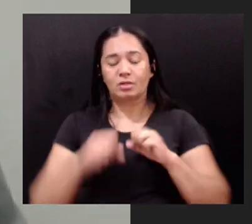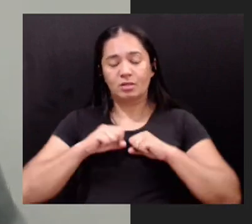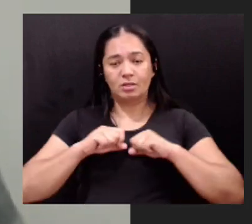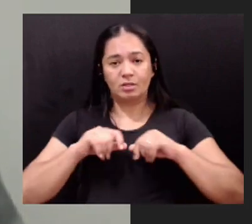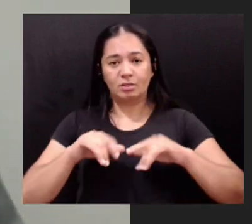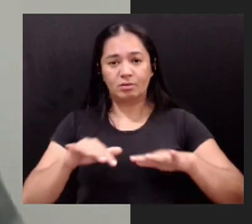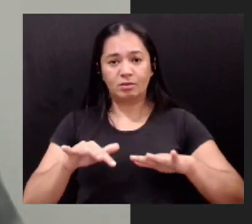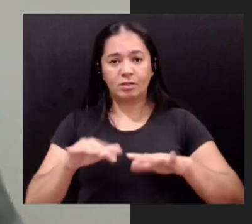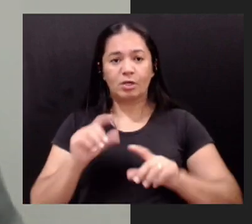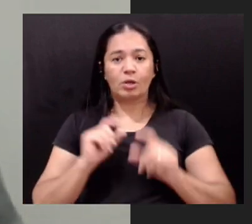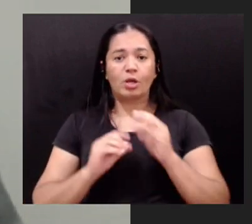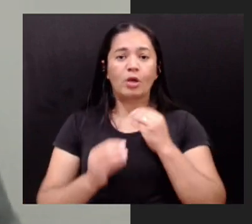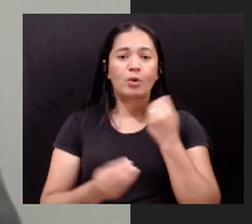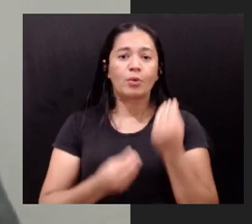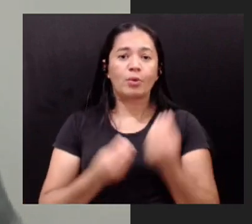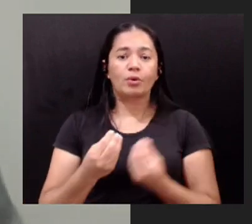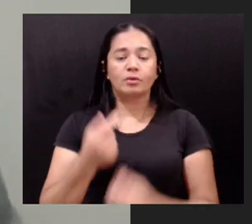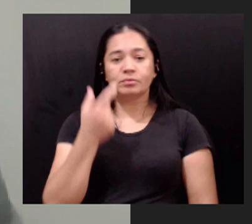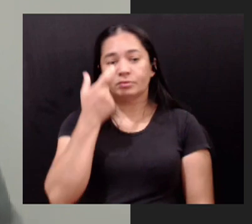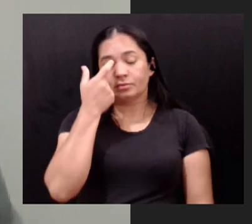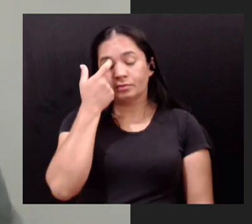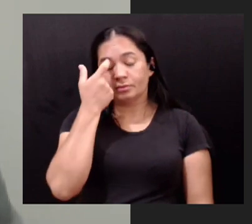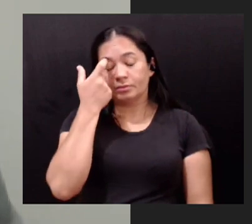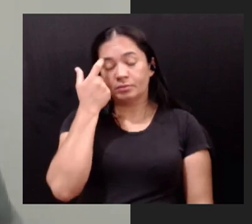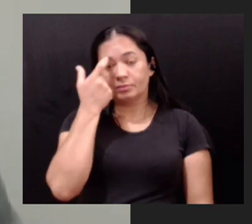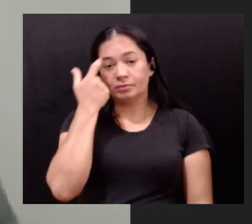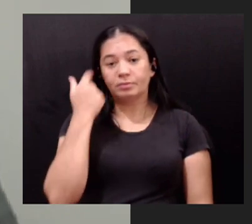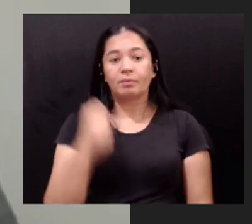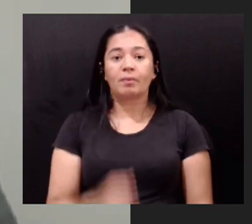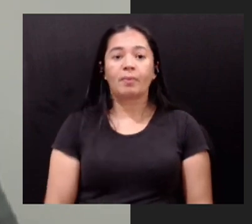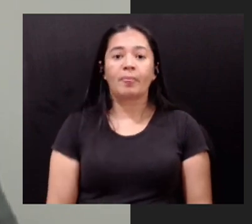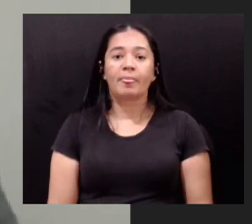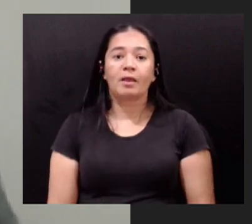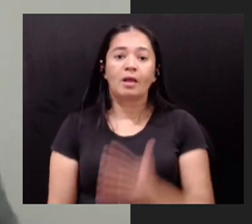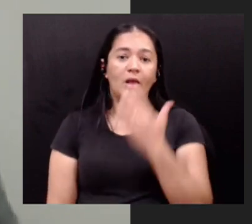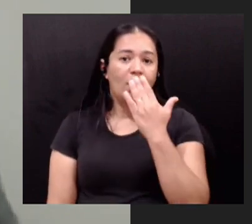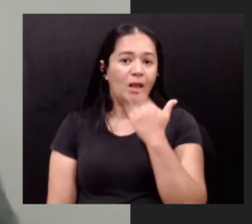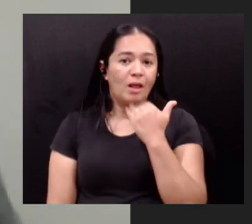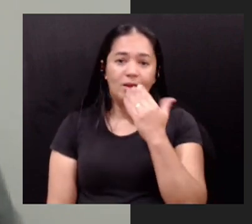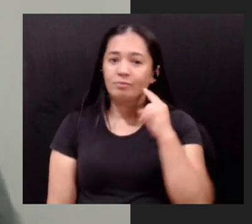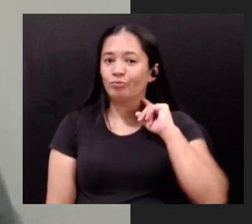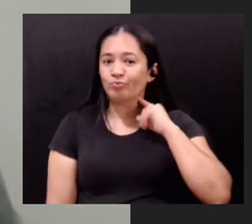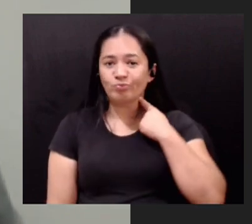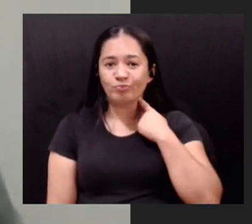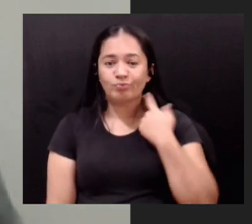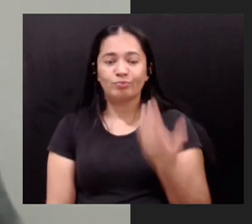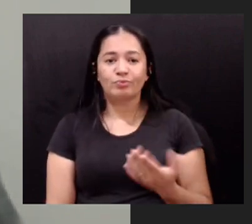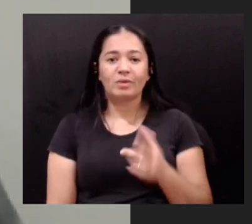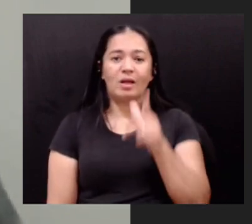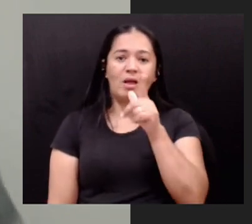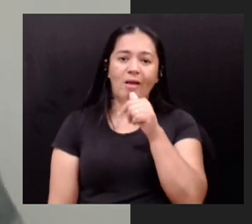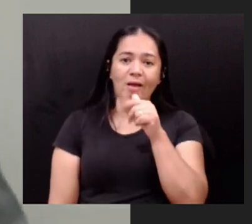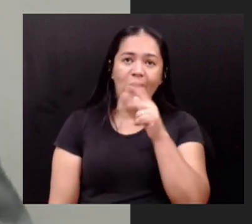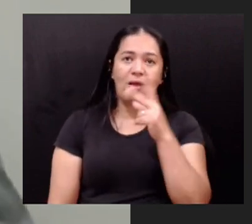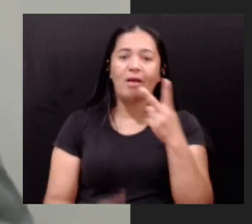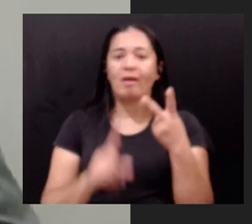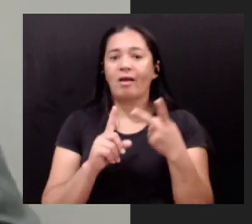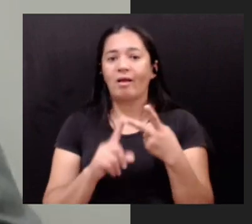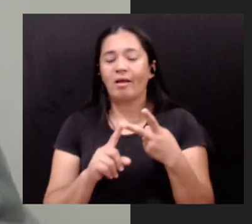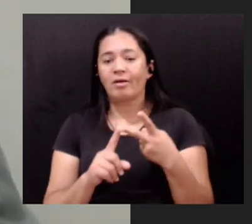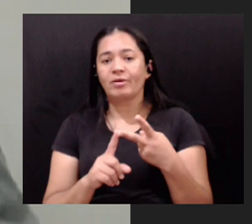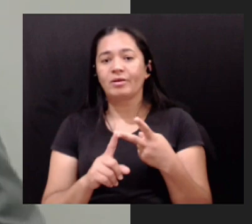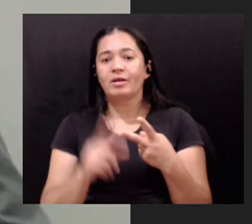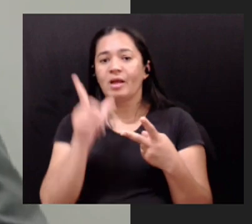ela é através de alimentos contaminados, né? Água ou alimentos contaminados de alguma forma